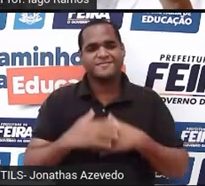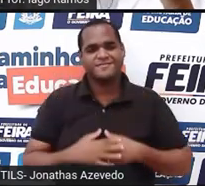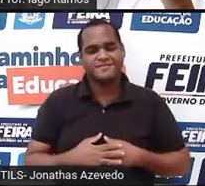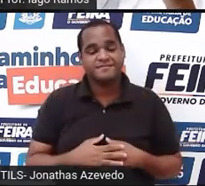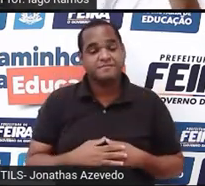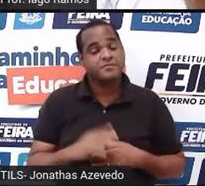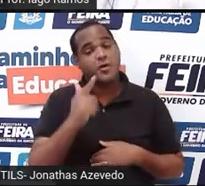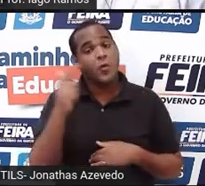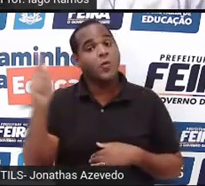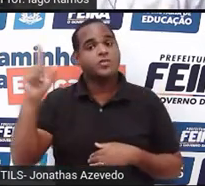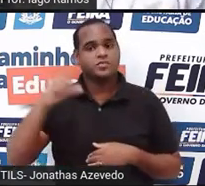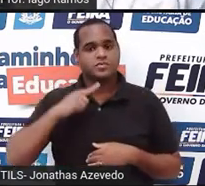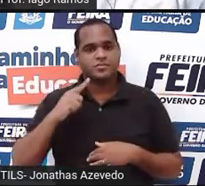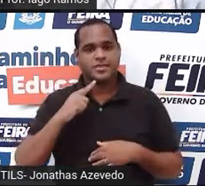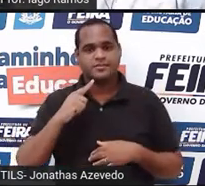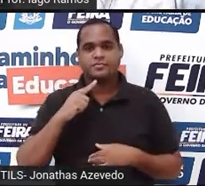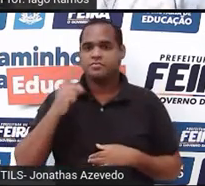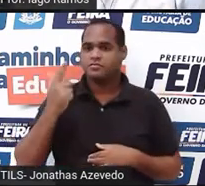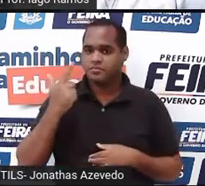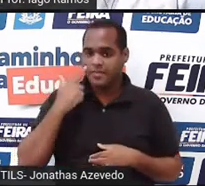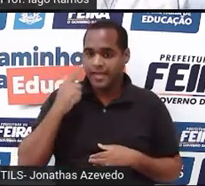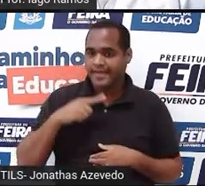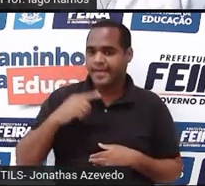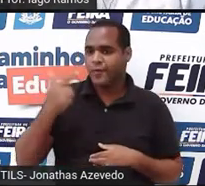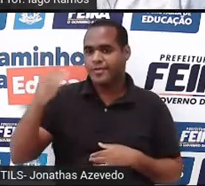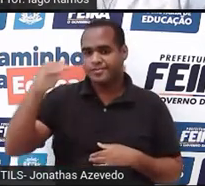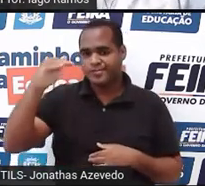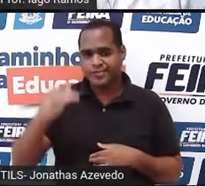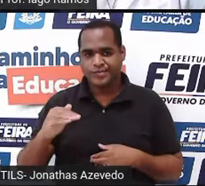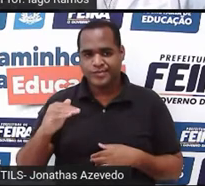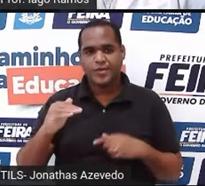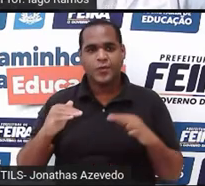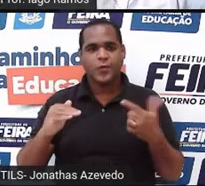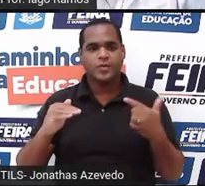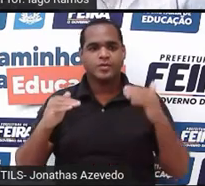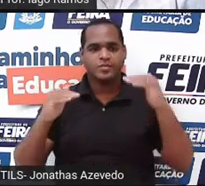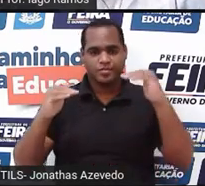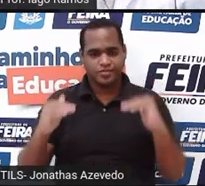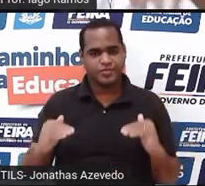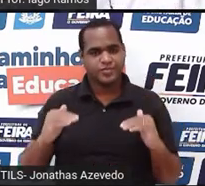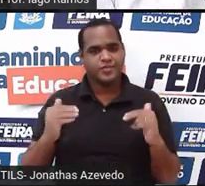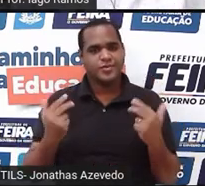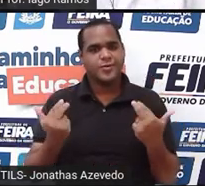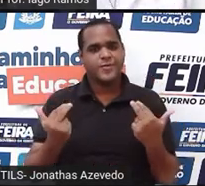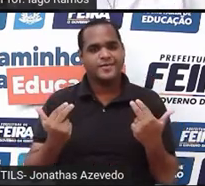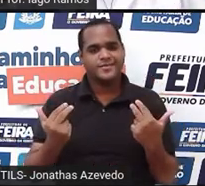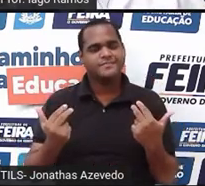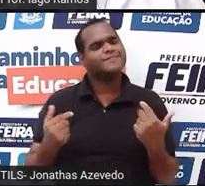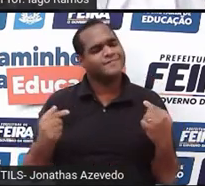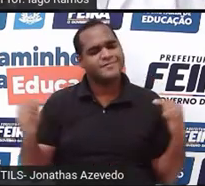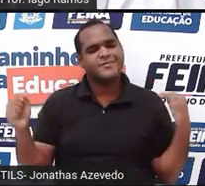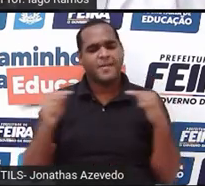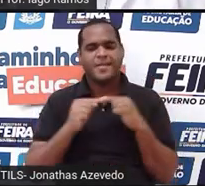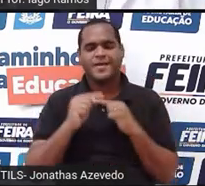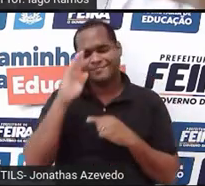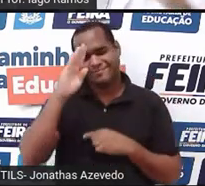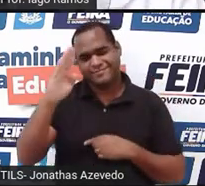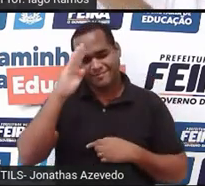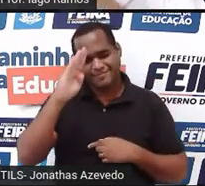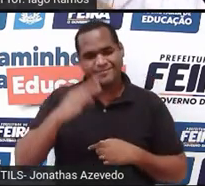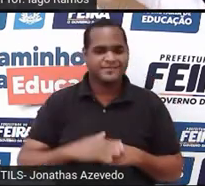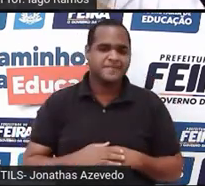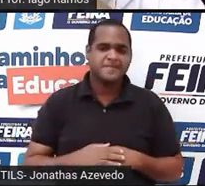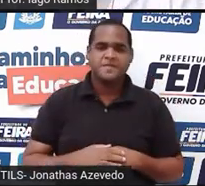no outro jeito é se uma grandeza diminui EA outra diminui da mesma forma também é uma relação direta